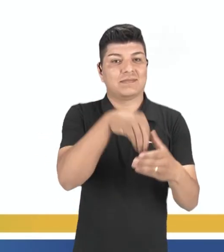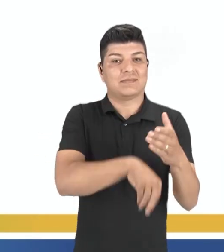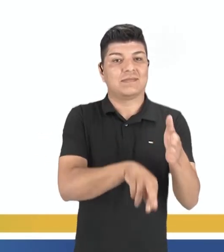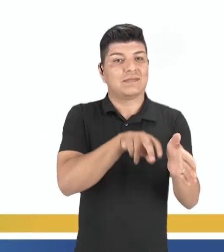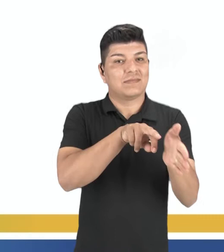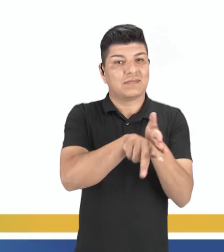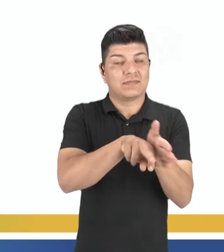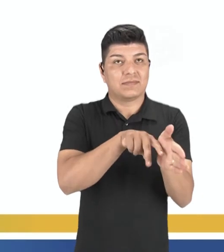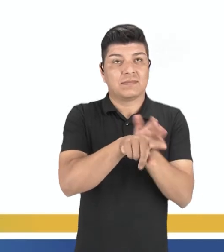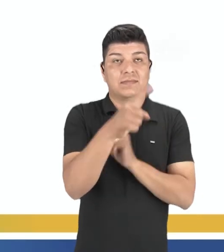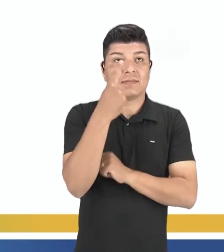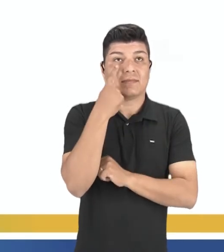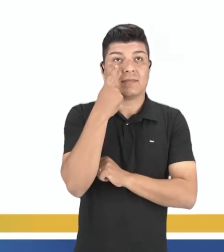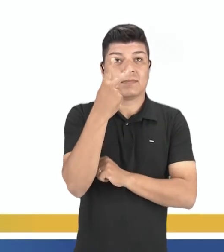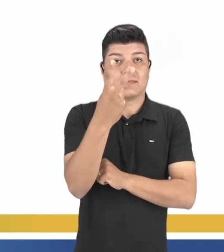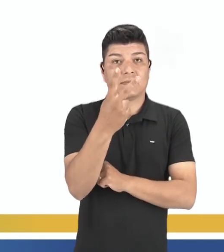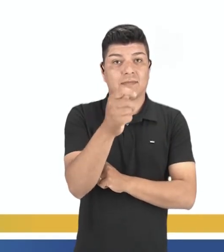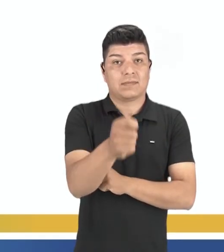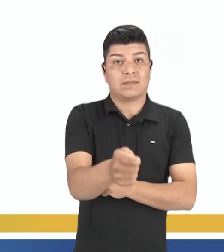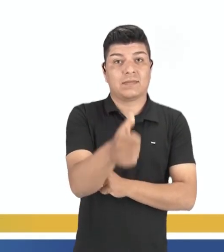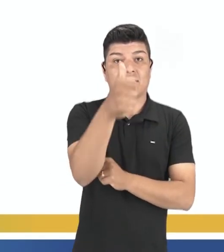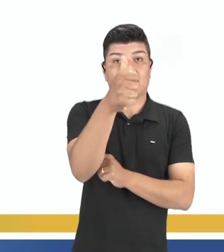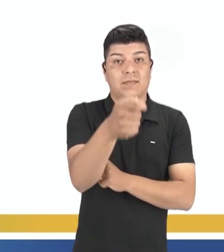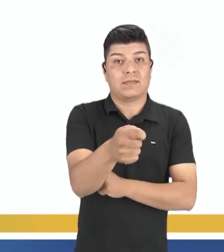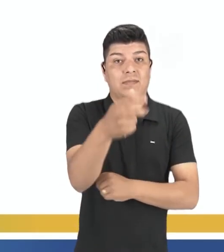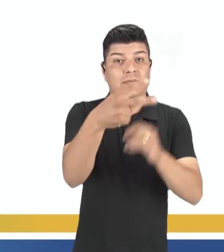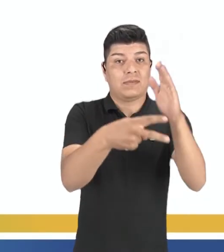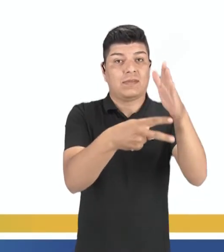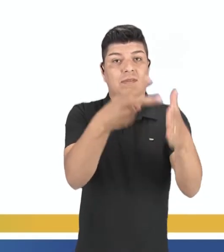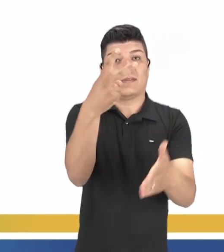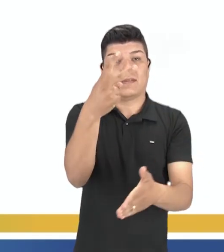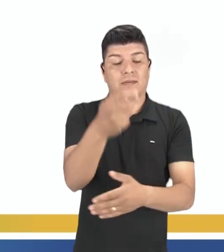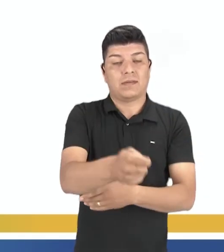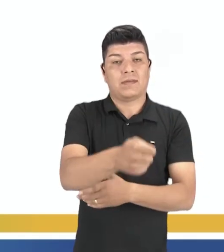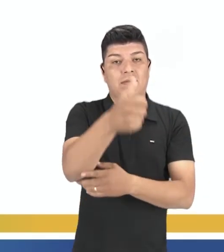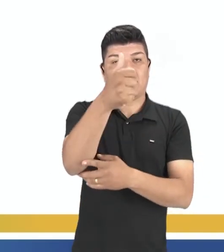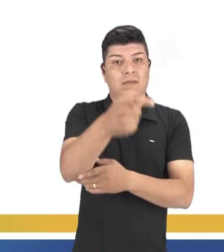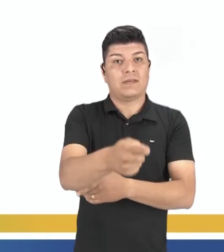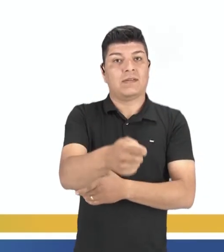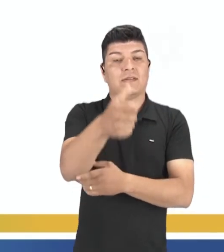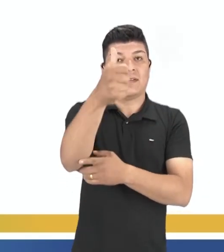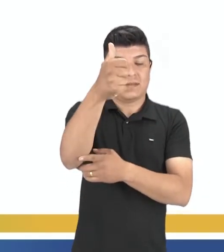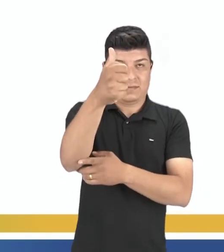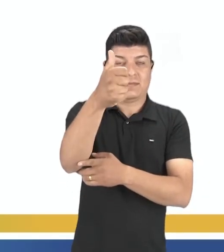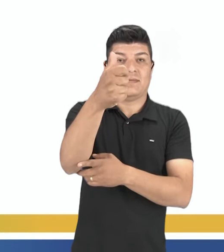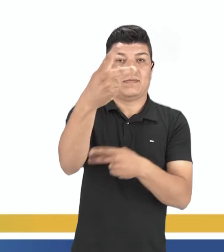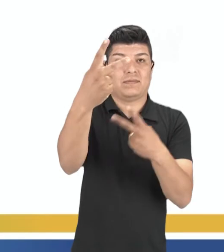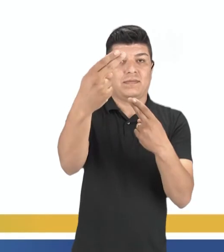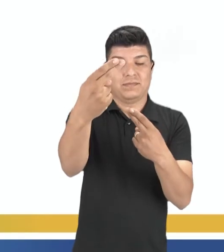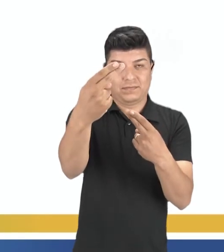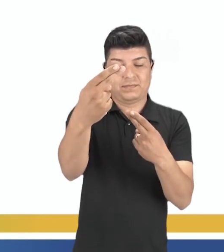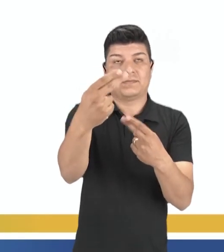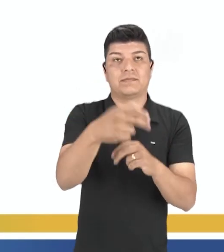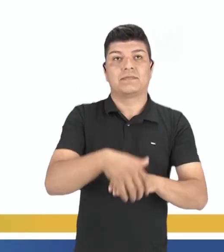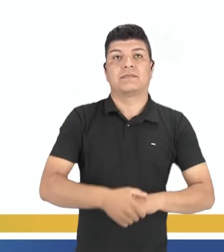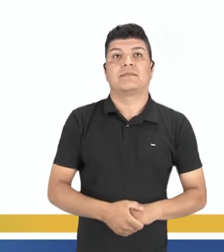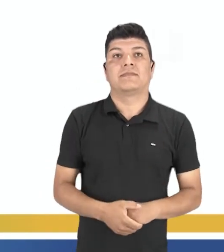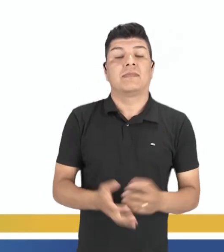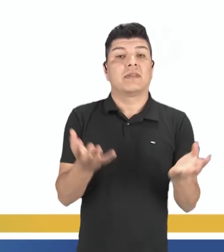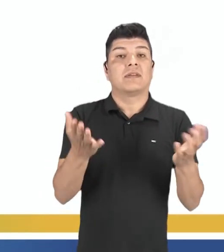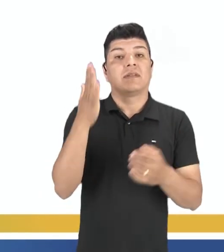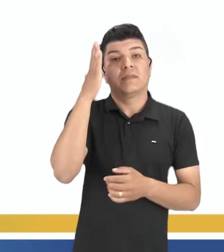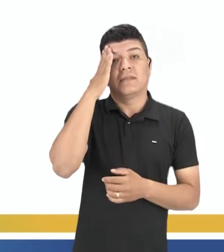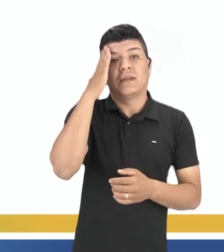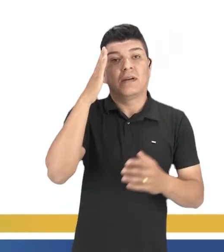tá? Então vamos ver, ó. Duas moedas são lançadas simultaneamente. Então eu estou jogando duas moedas ao mesmo tempo. Eu quero